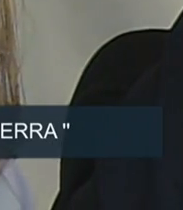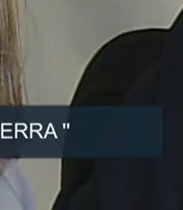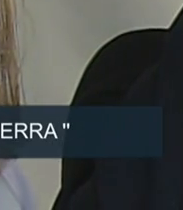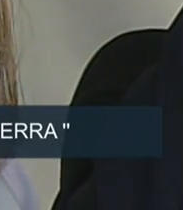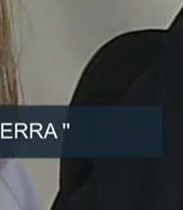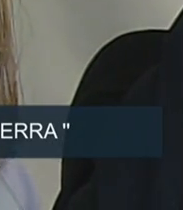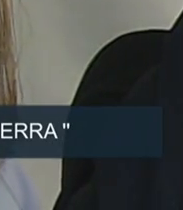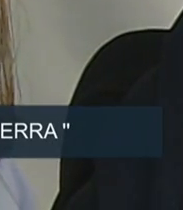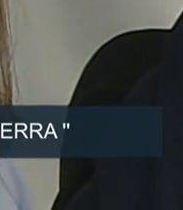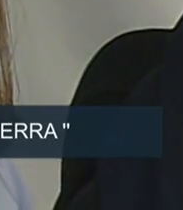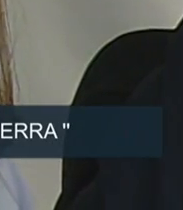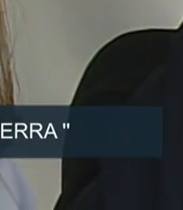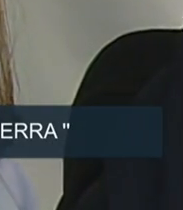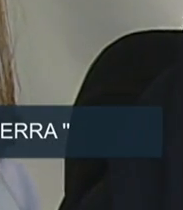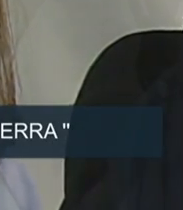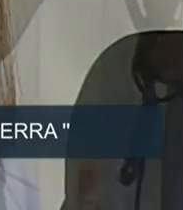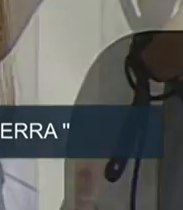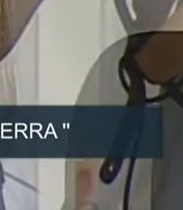de ser